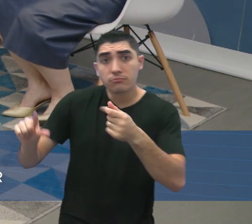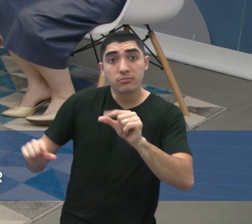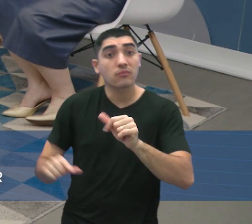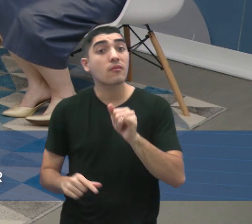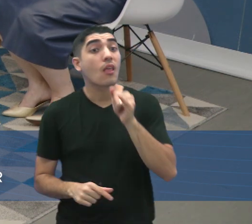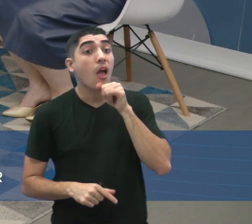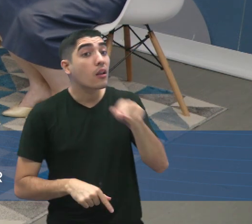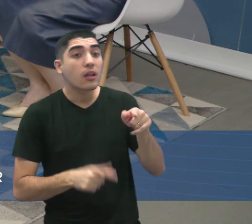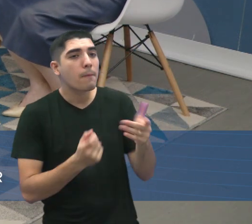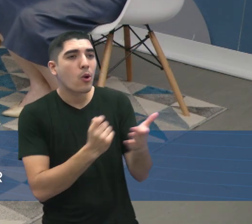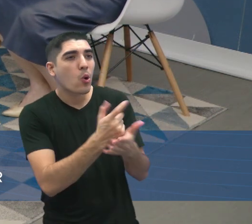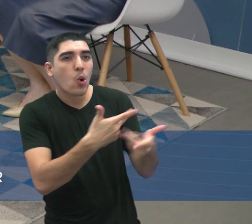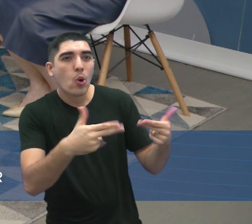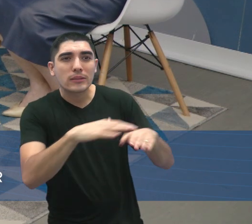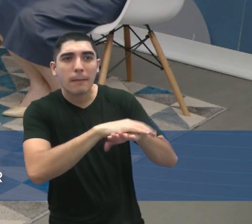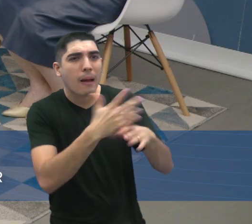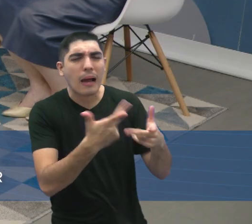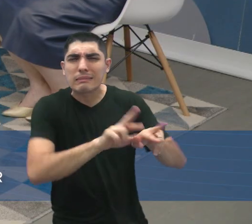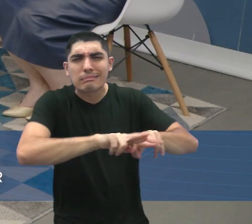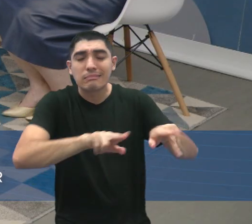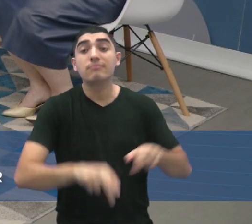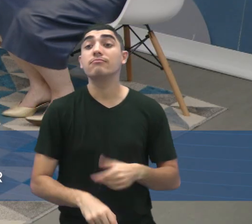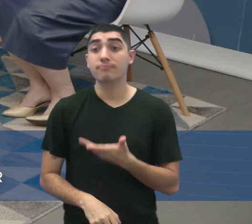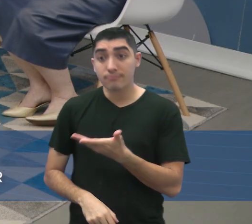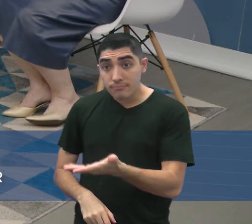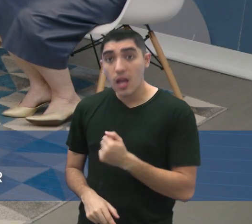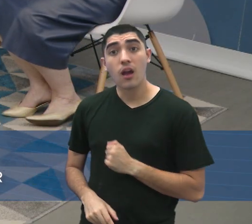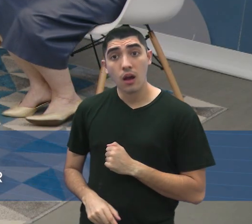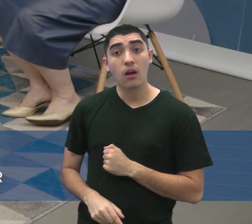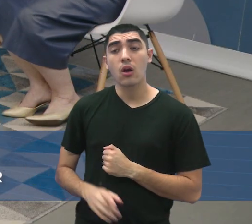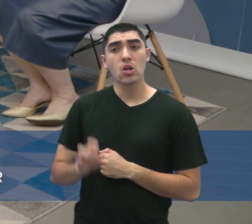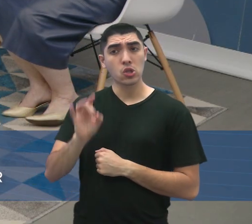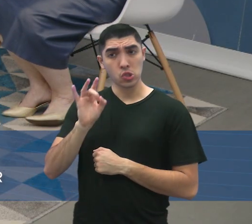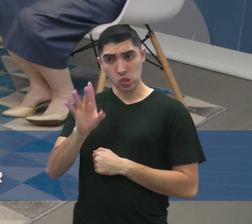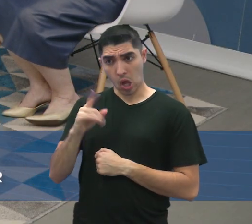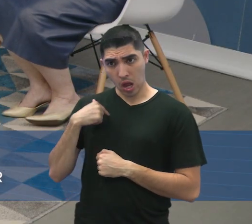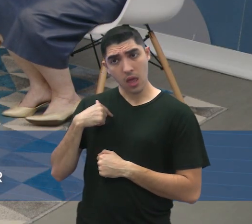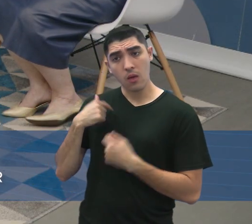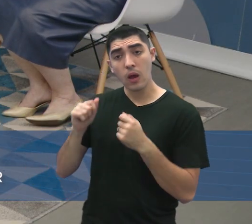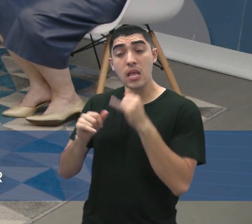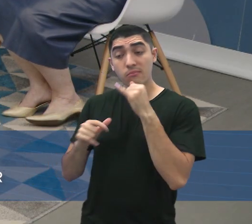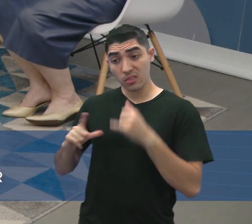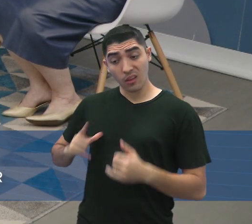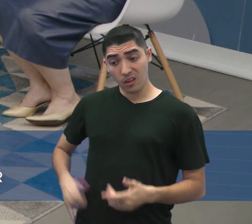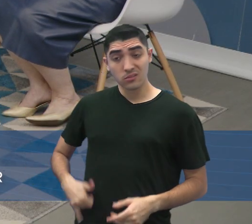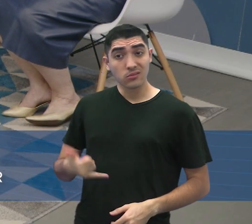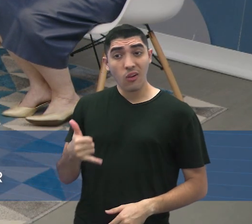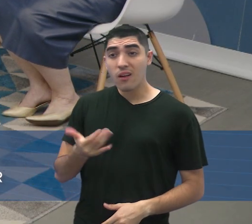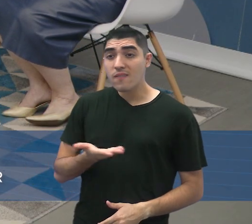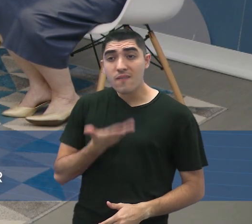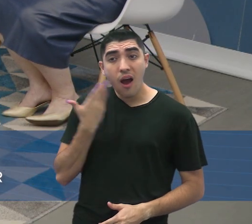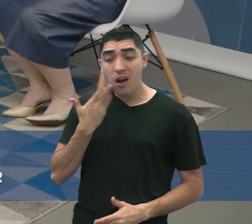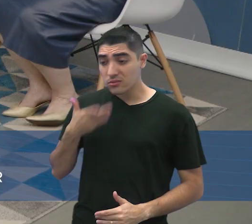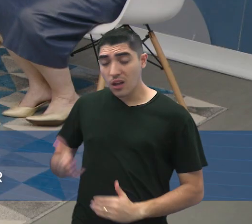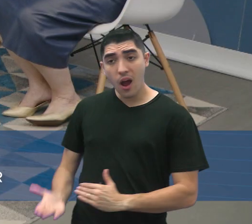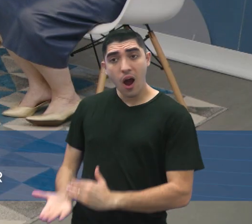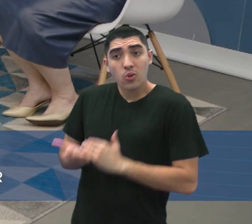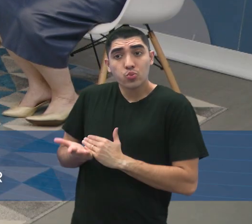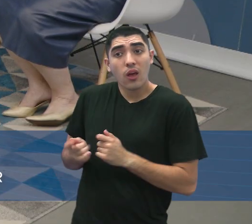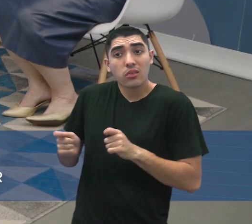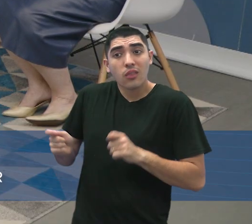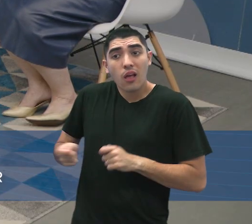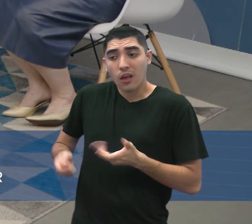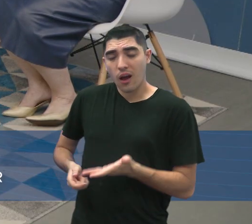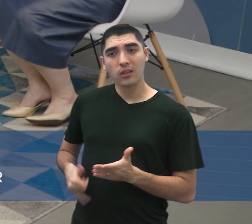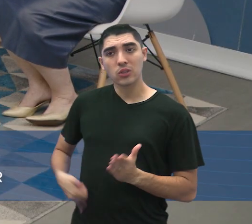sapato, gente. não é? Então, E hoje a gente nem precisa gastar tanta sola, né, Rafa? Porque a gente tem o celular ali que também pode nos